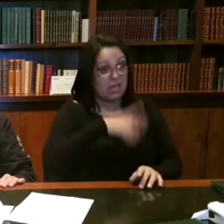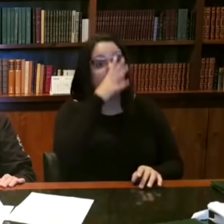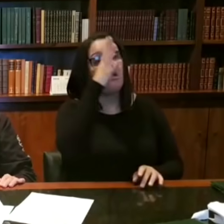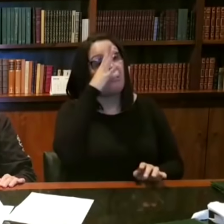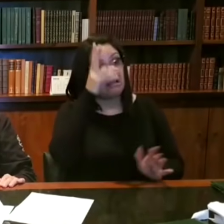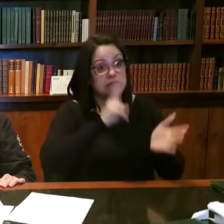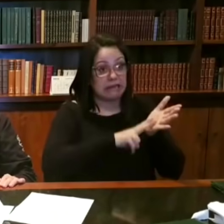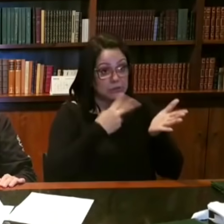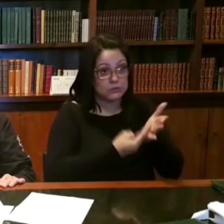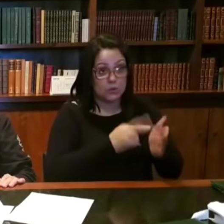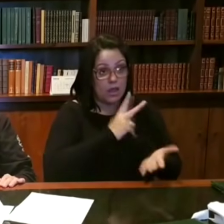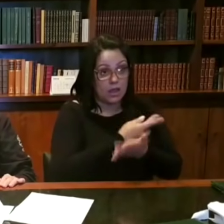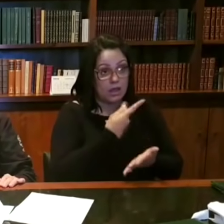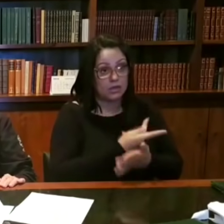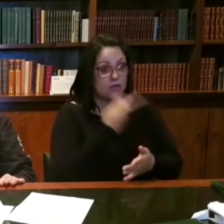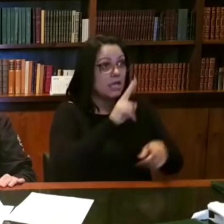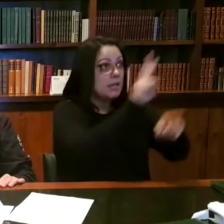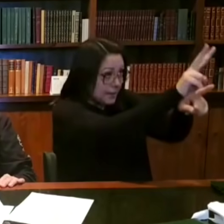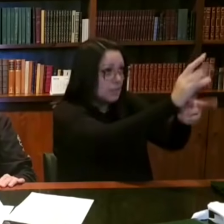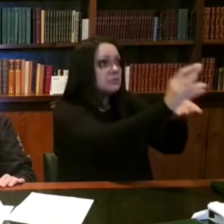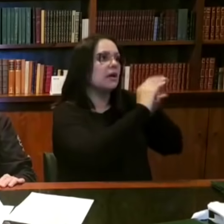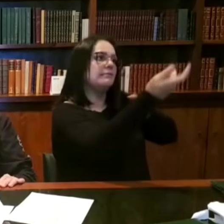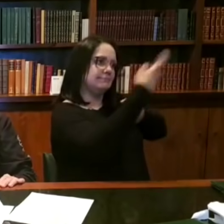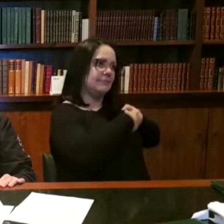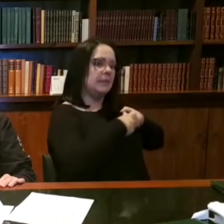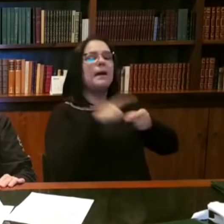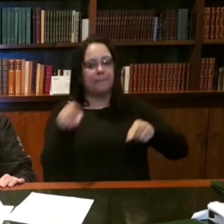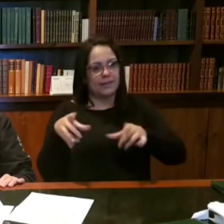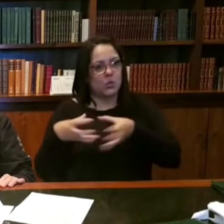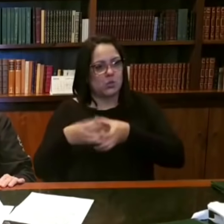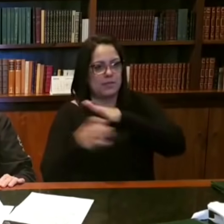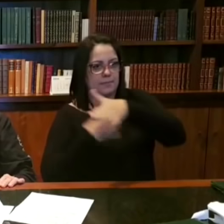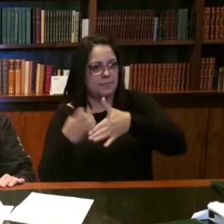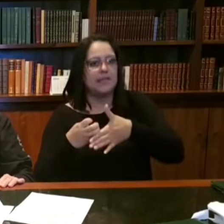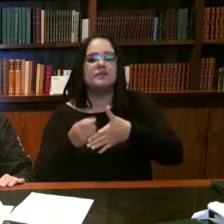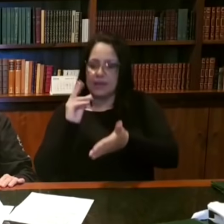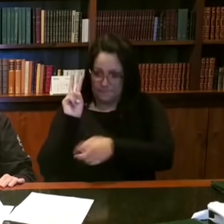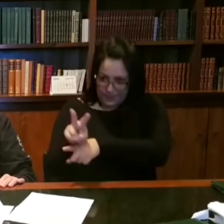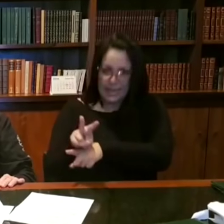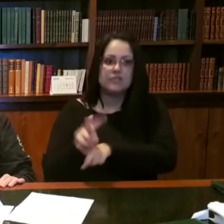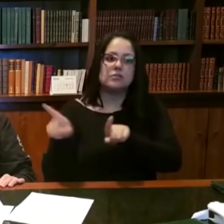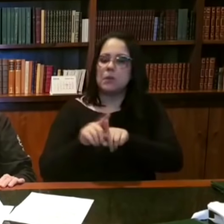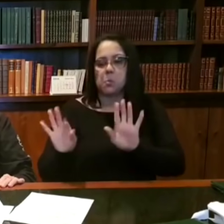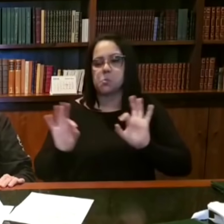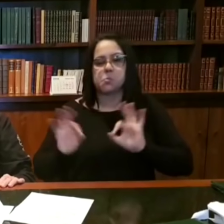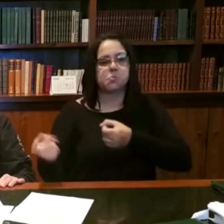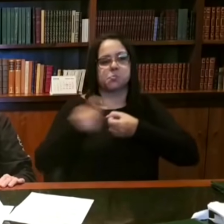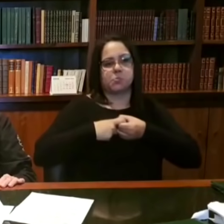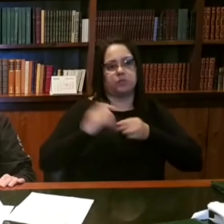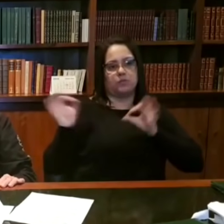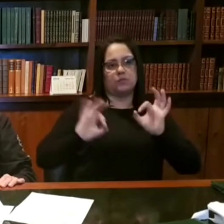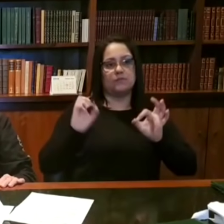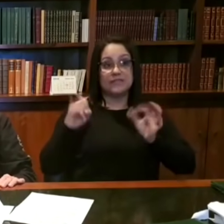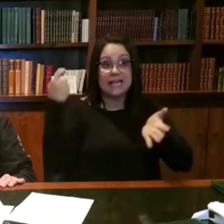pequeno não. Mas vamos dar o dinheiro para o pequeno também. E no pequeno nós não queremos ganhar dinheiro. Se ele pagar um empréstimo, a gente vai até dar